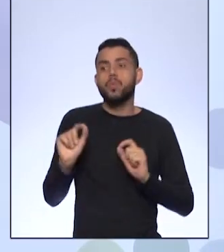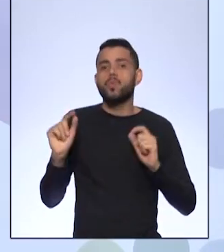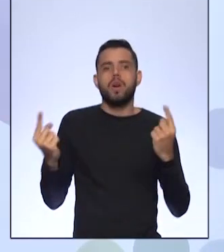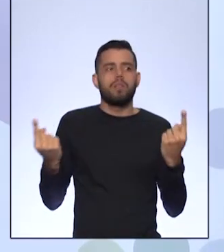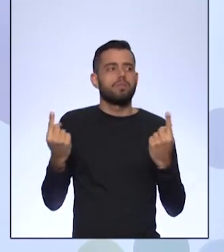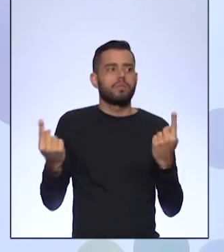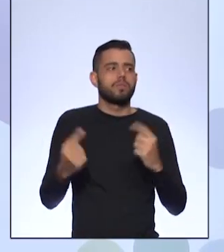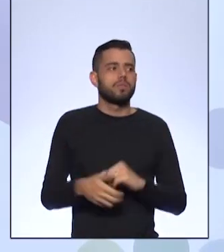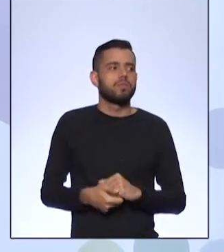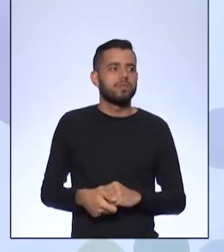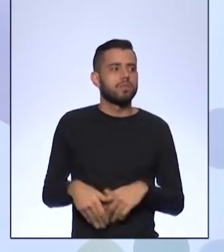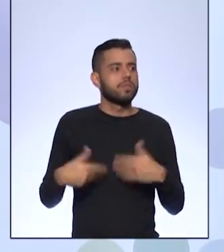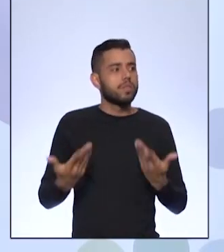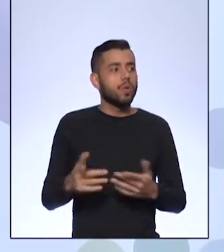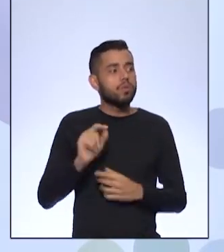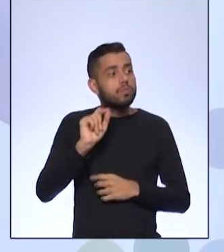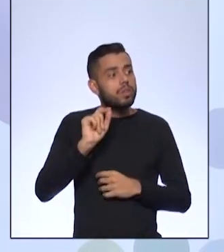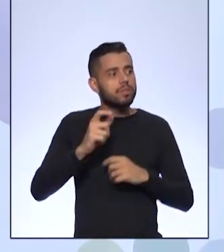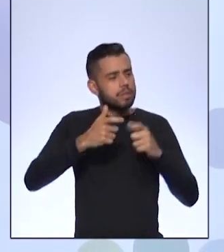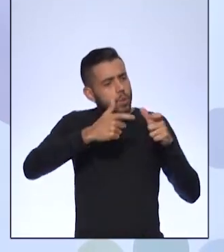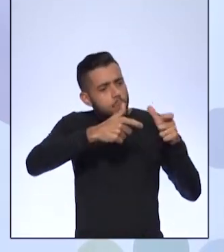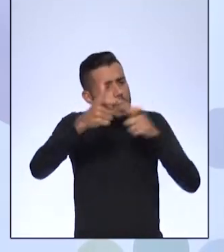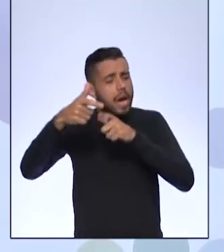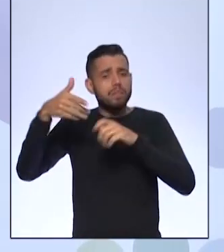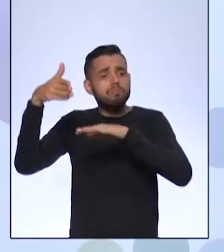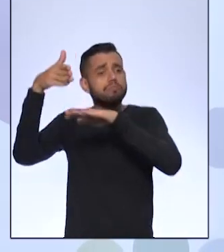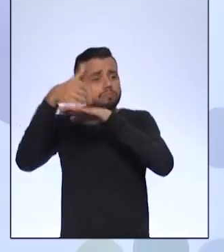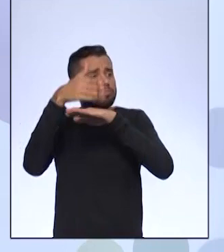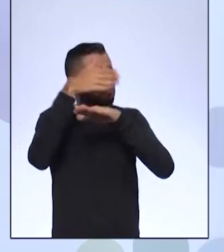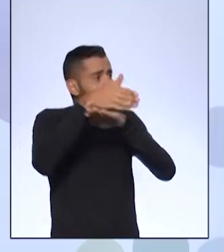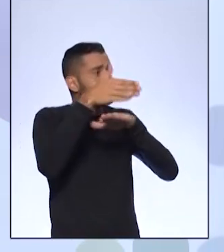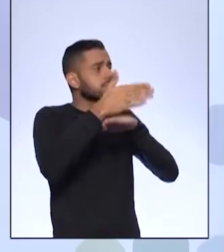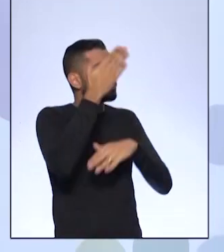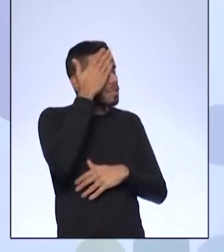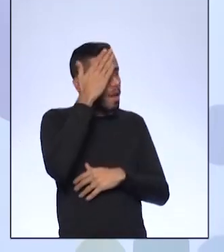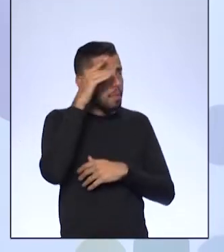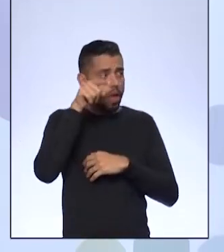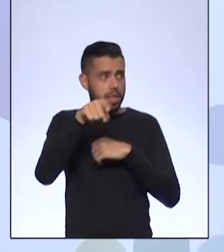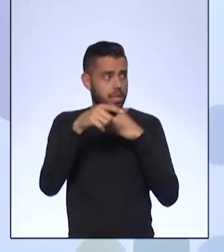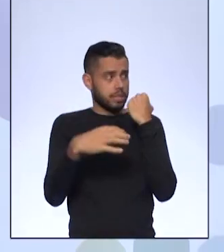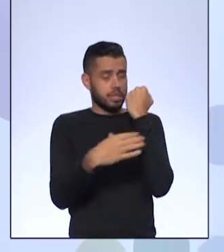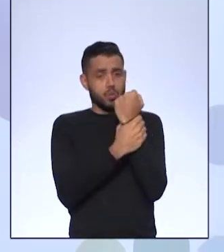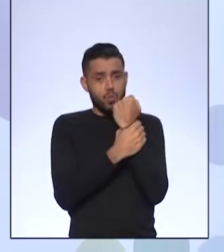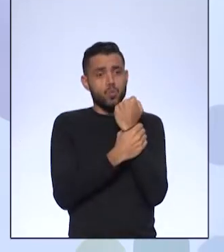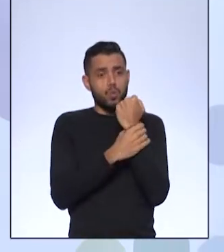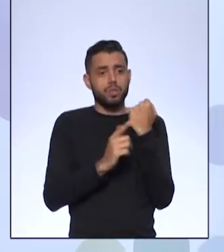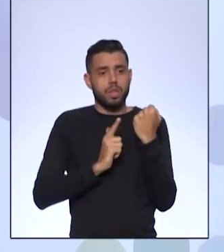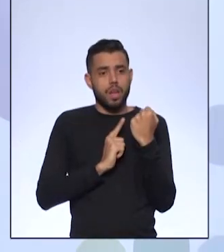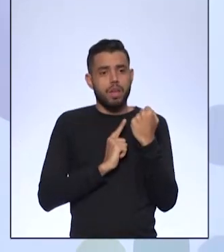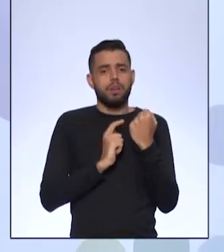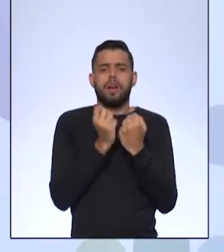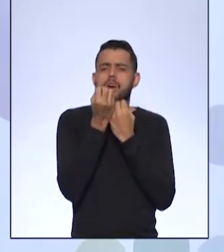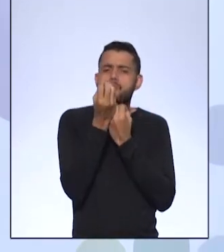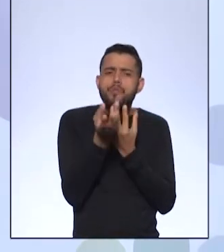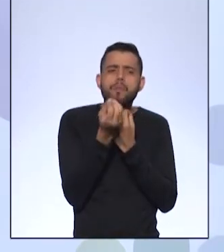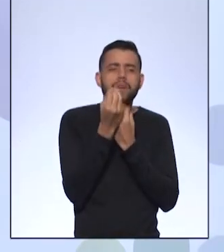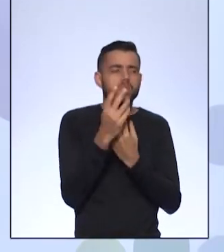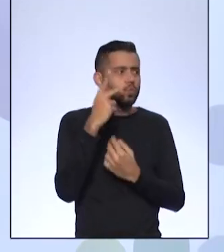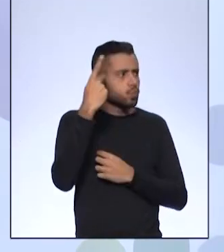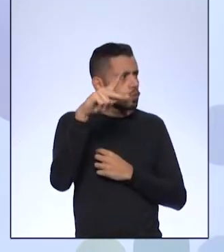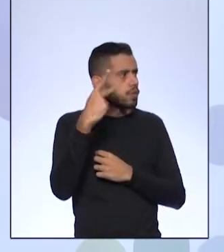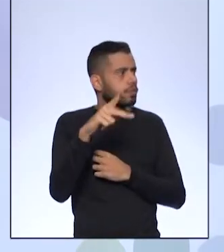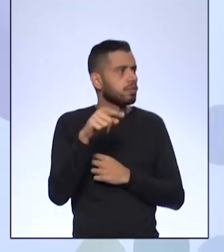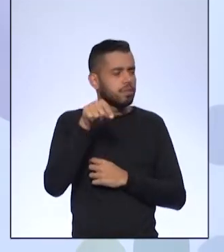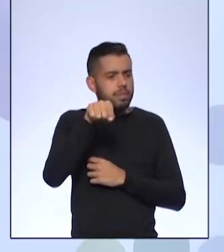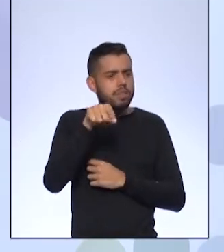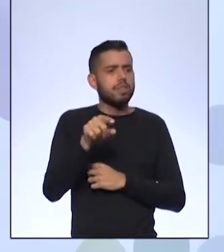que ir em lugares onde você saiba que ali você está seguro, que as suas informações que estão sendo, o que você está dando ali,